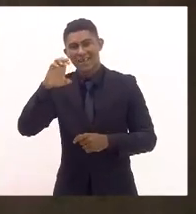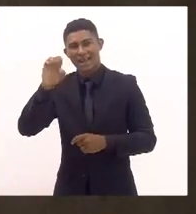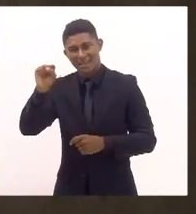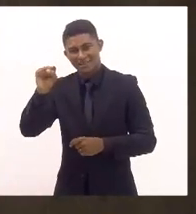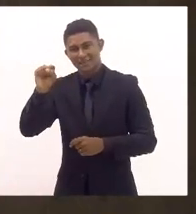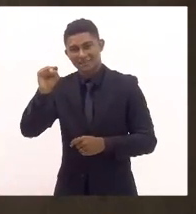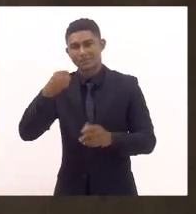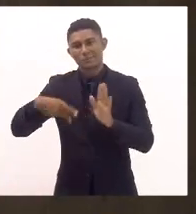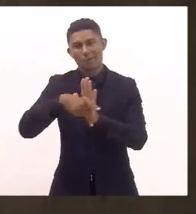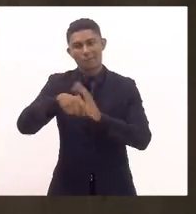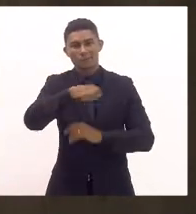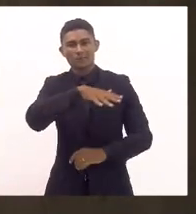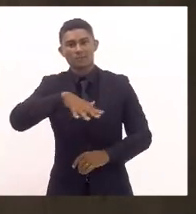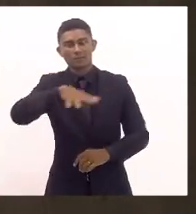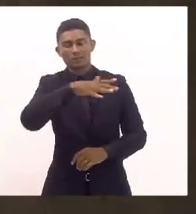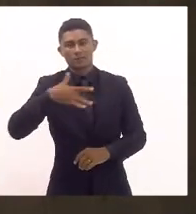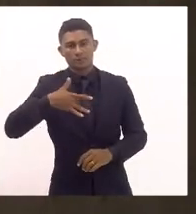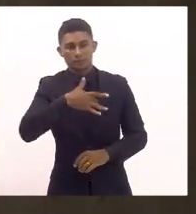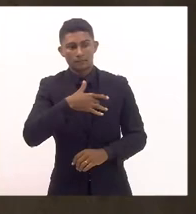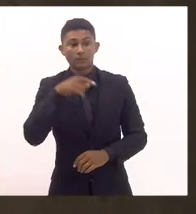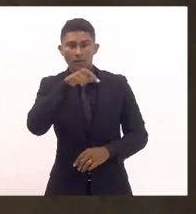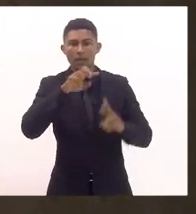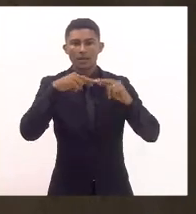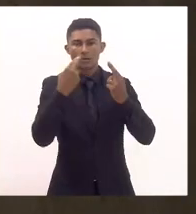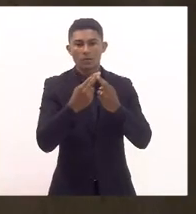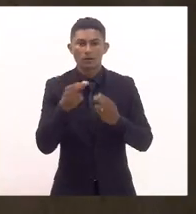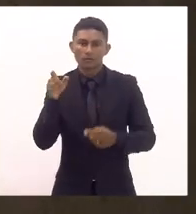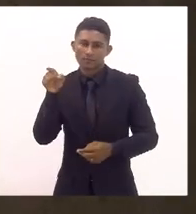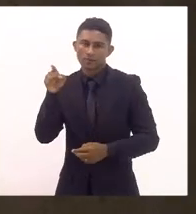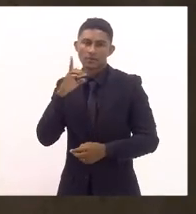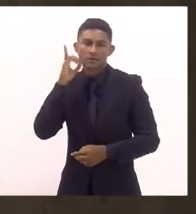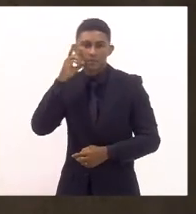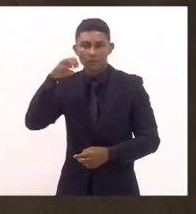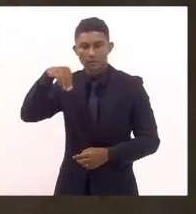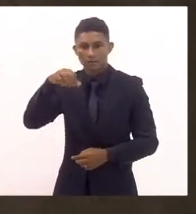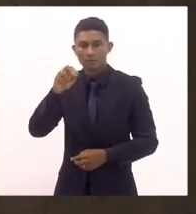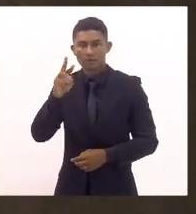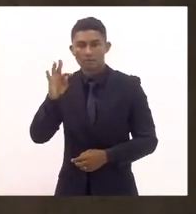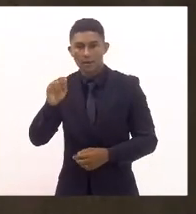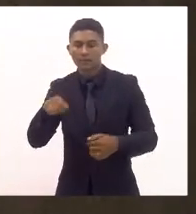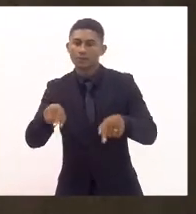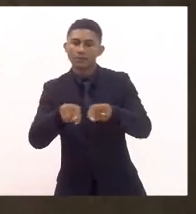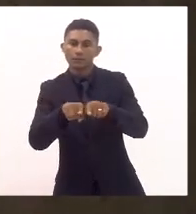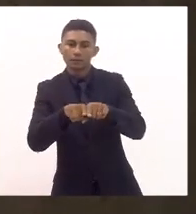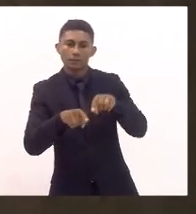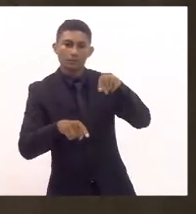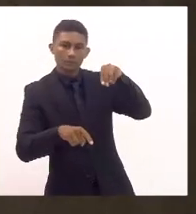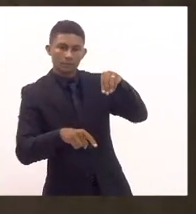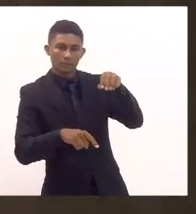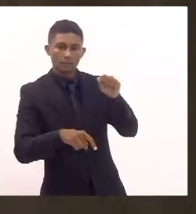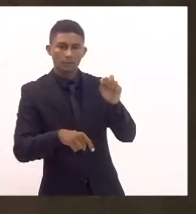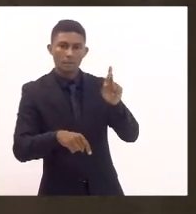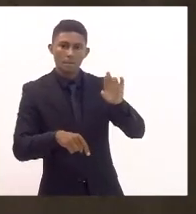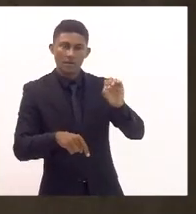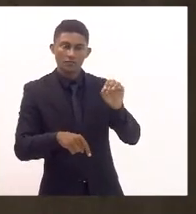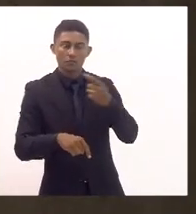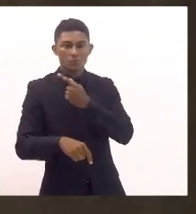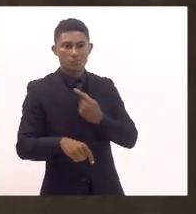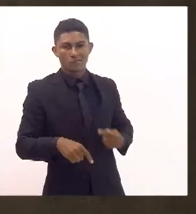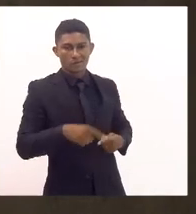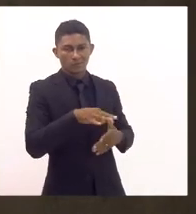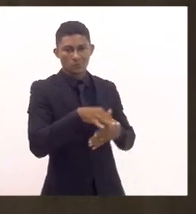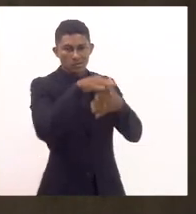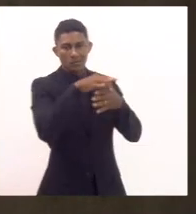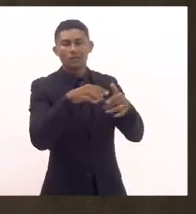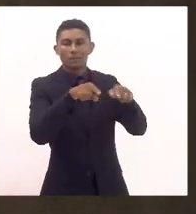participa também a deputada Martha Rocha e o deputado Márcio Pacheco líder do governo